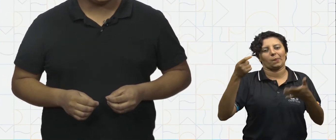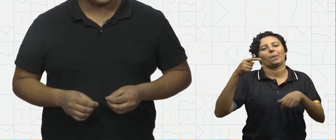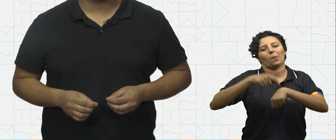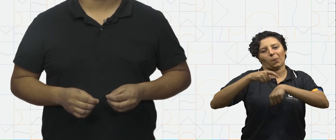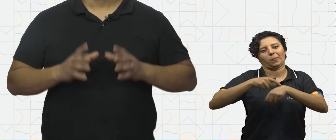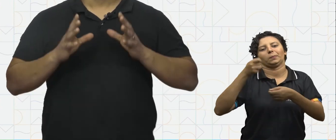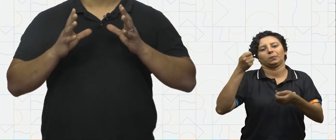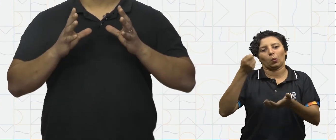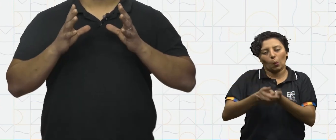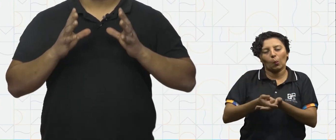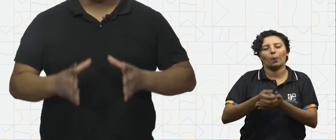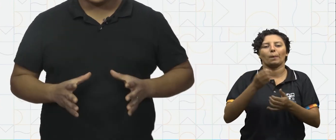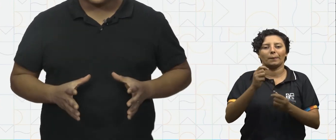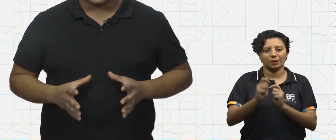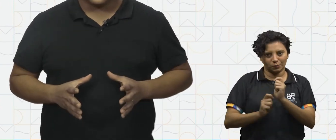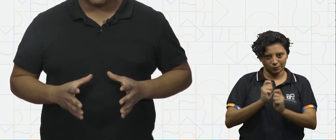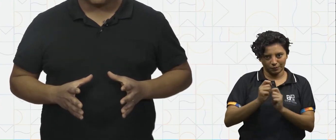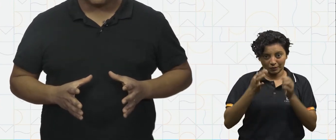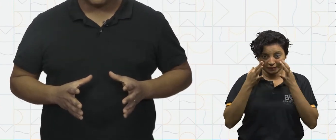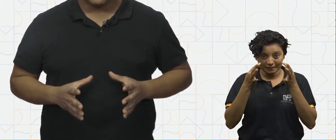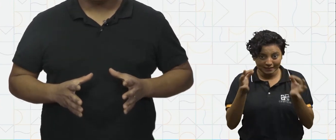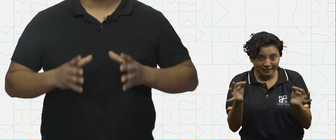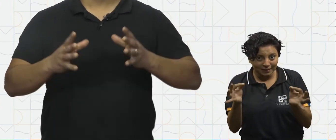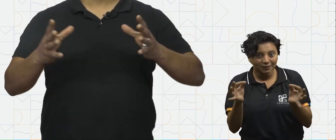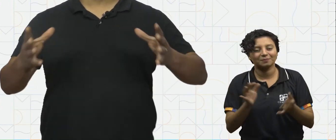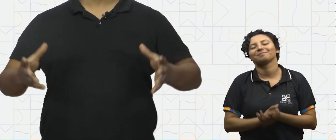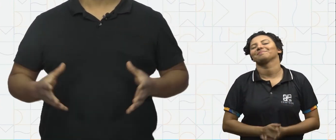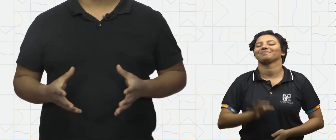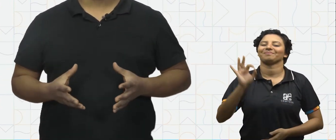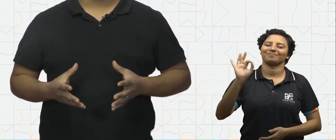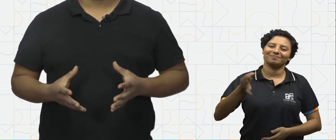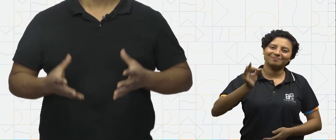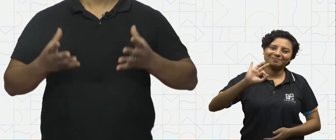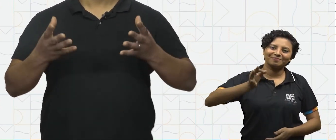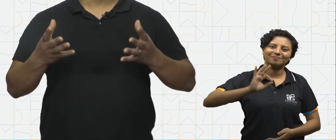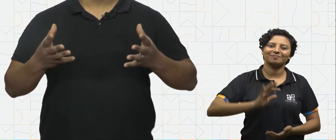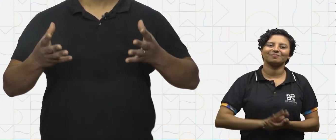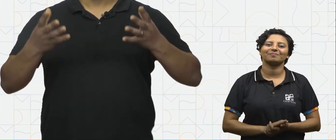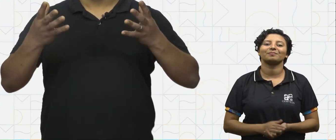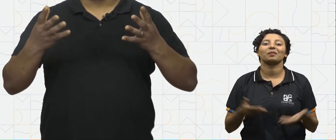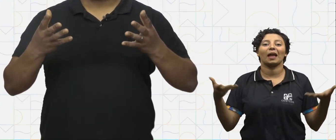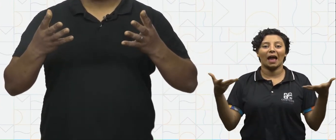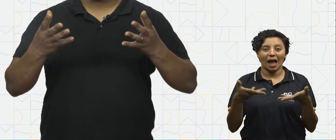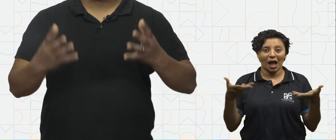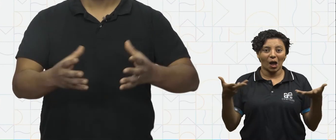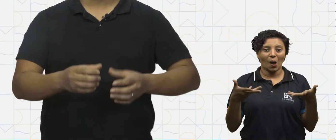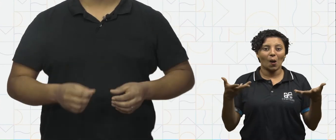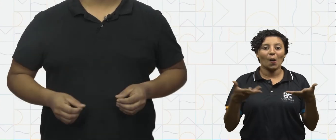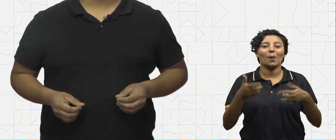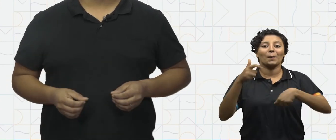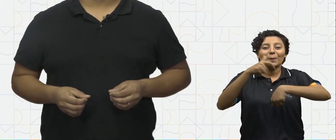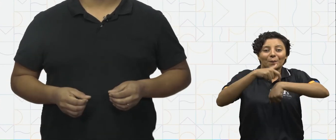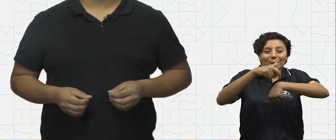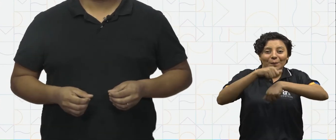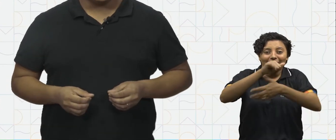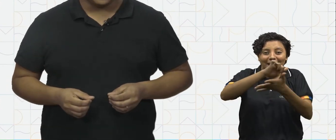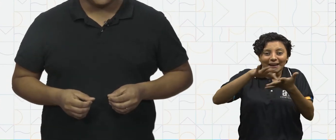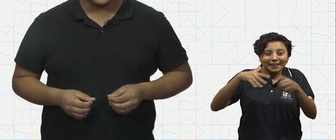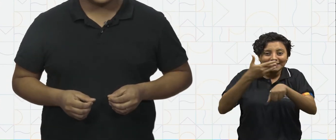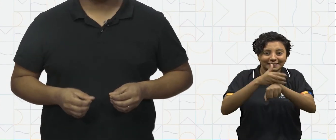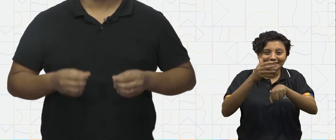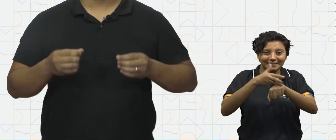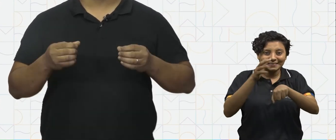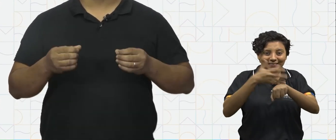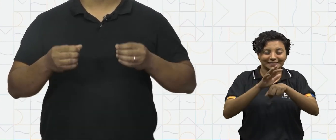de economizar. Prestou bem atenção? Isso, muito bom! Agora, vamos testar o conhecimento aprendido